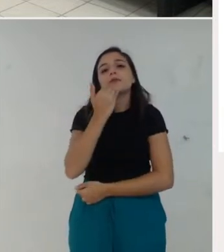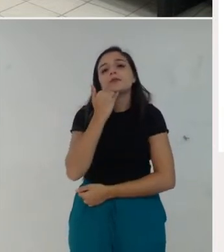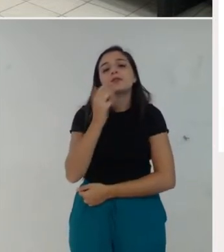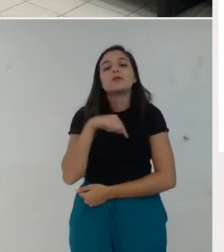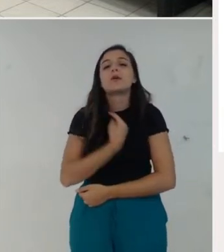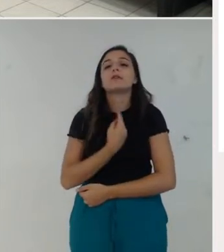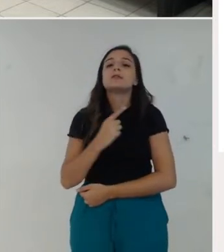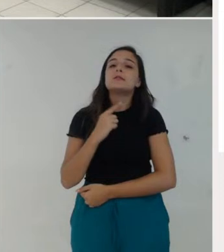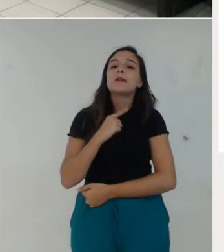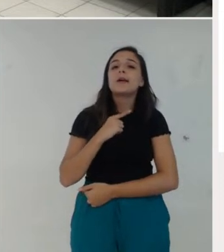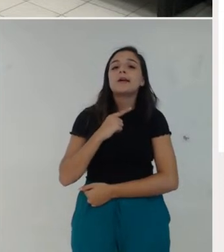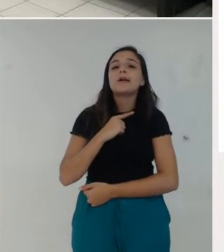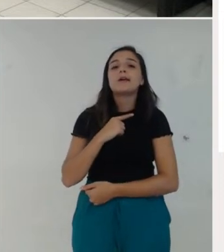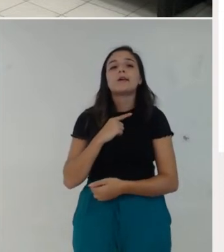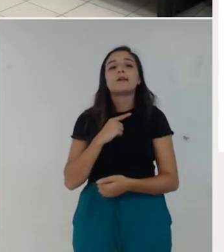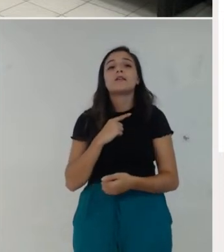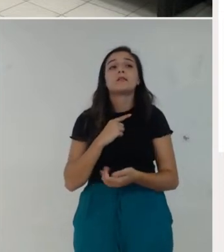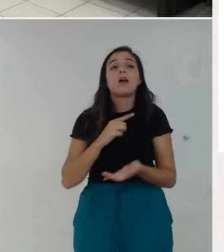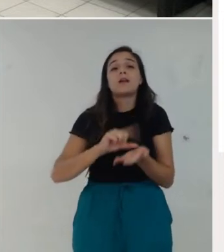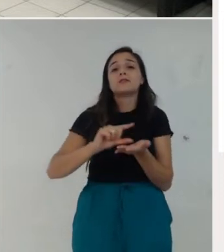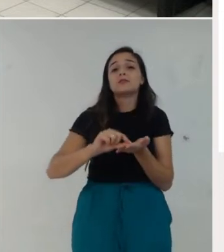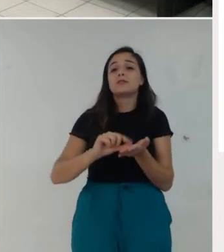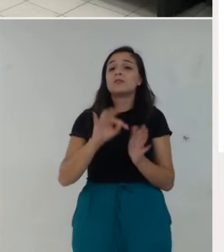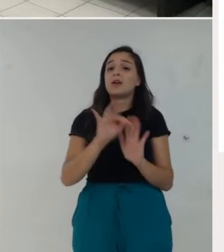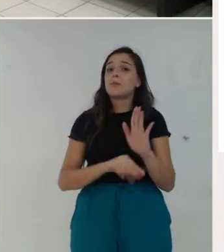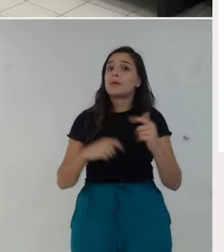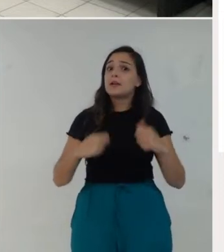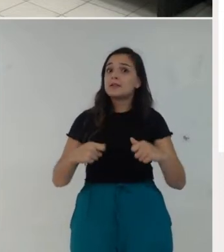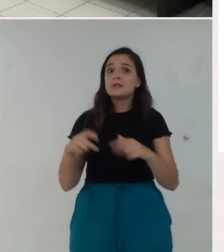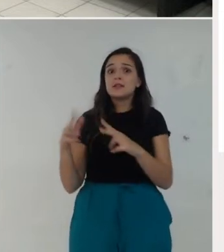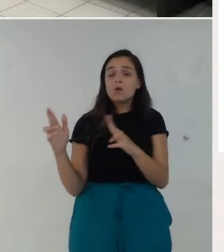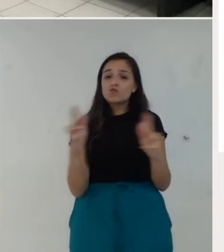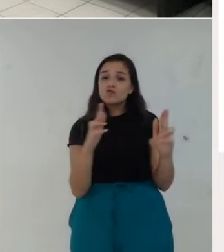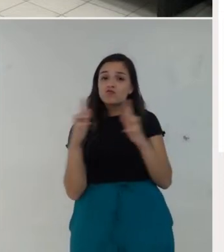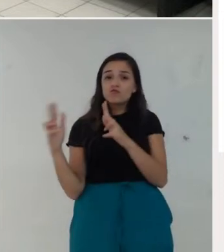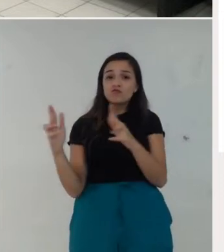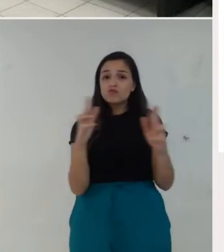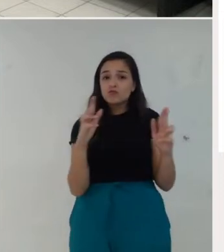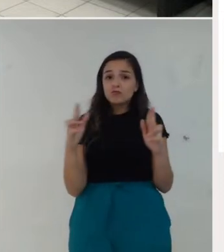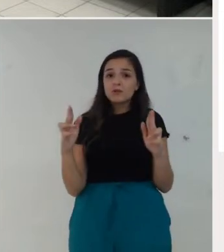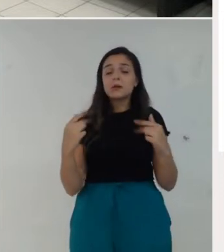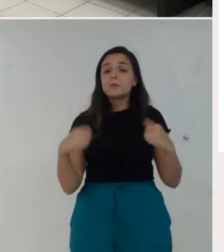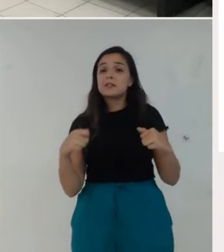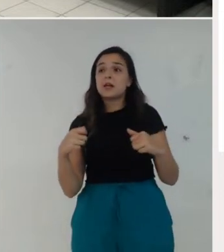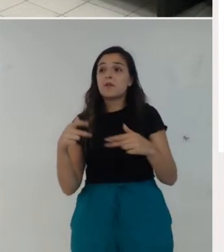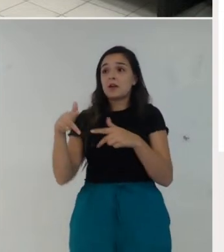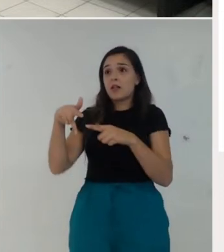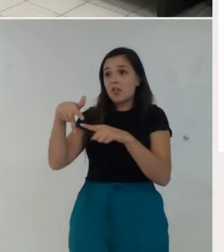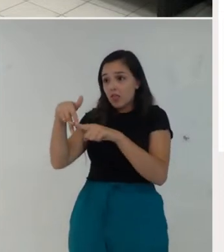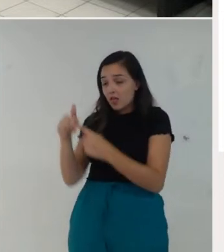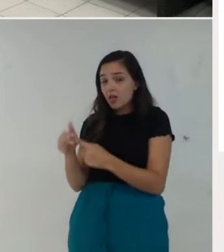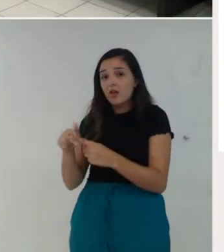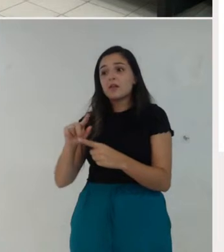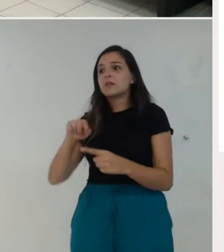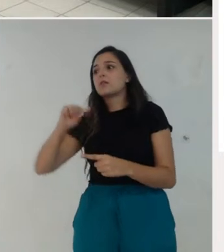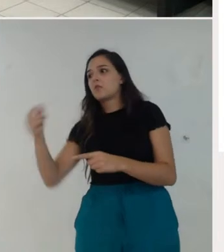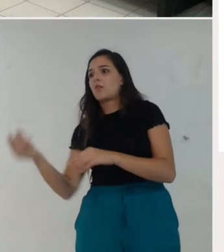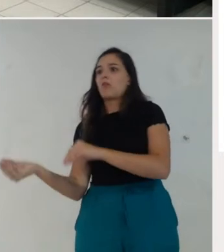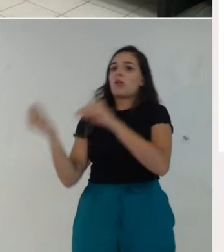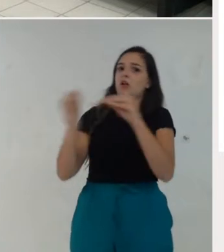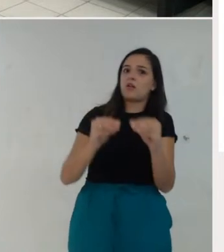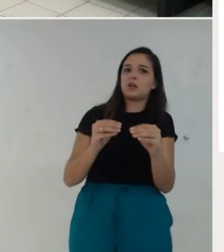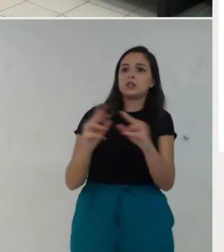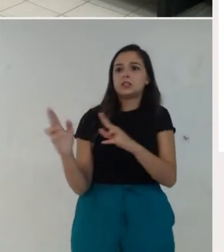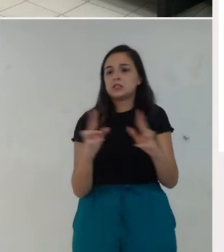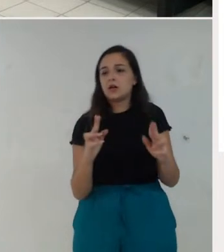os artigos e o volume, mas precisava da editoração, que depois precisava da revisão, que depois ela tinha que arrumar, que depois